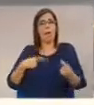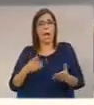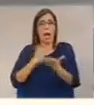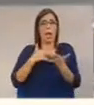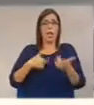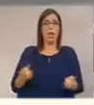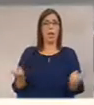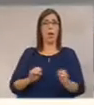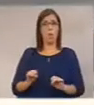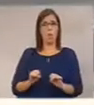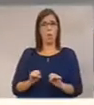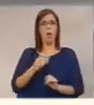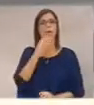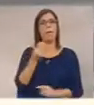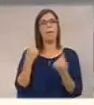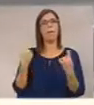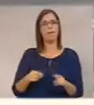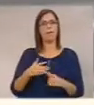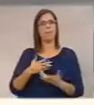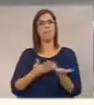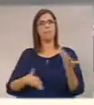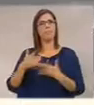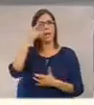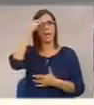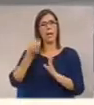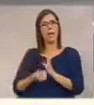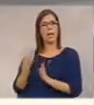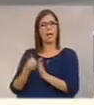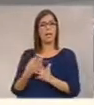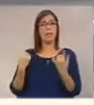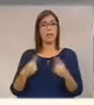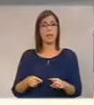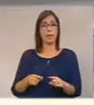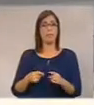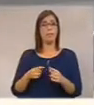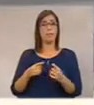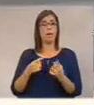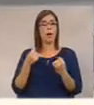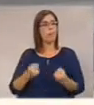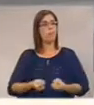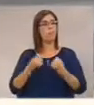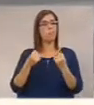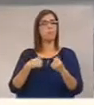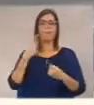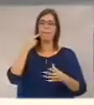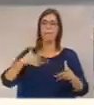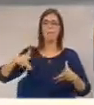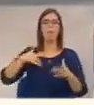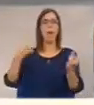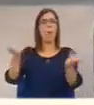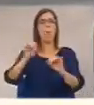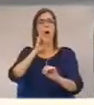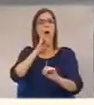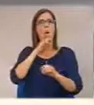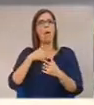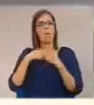tenham, têm talentos e têm uma energia criativa. Nem sempre encontram, nos espaços onde vivem, as